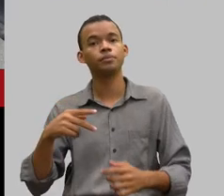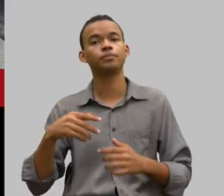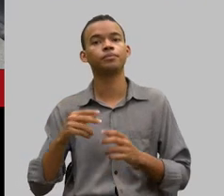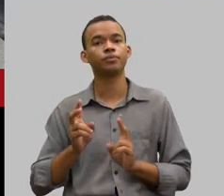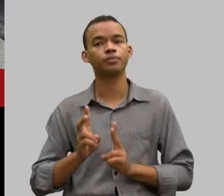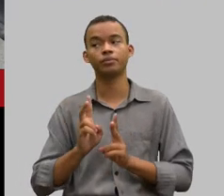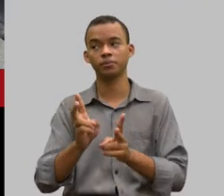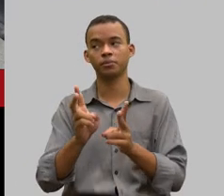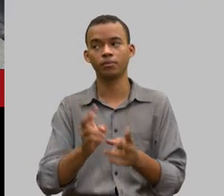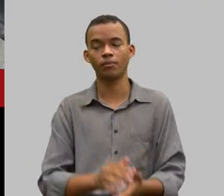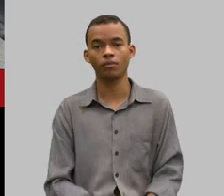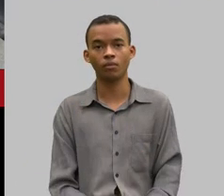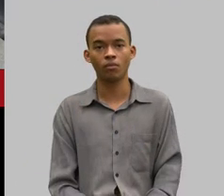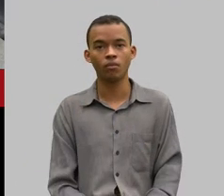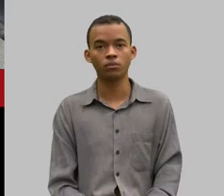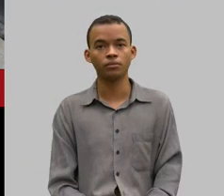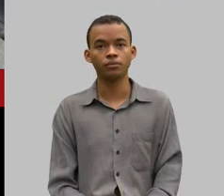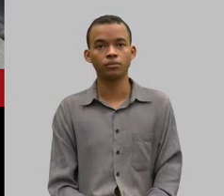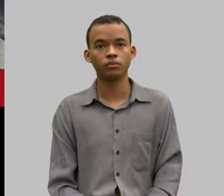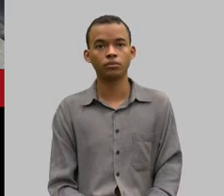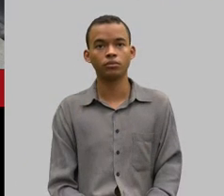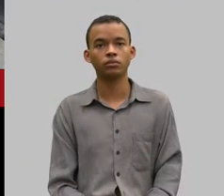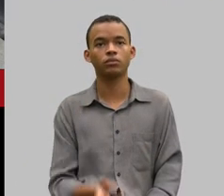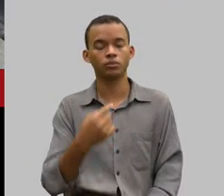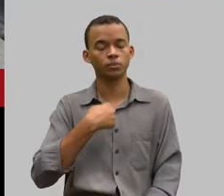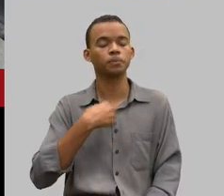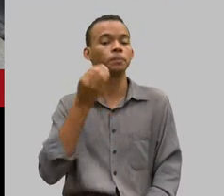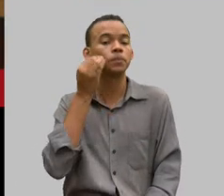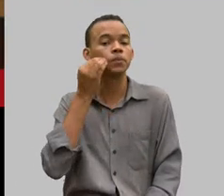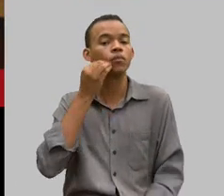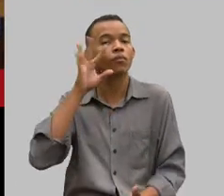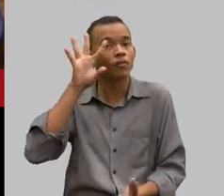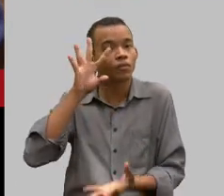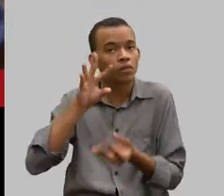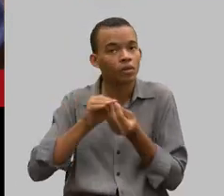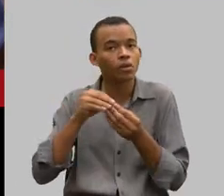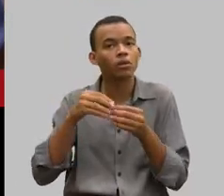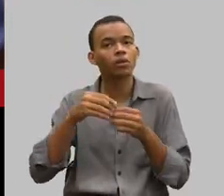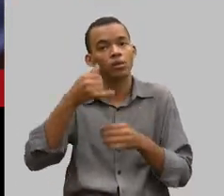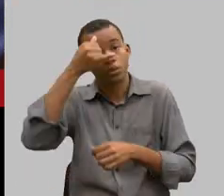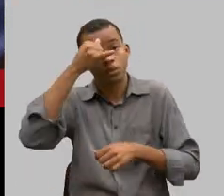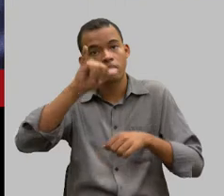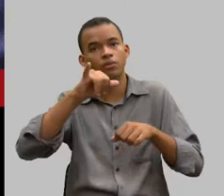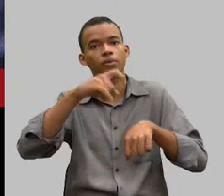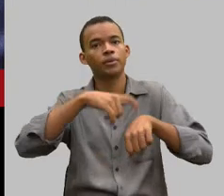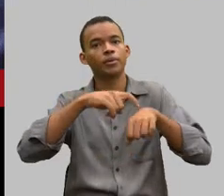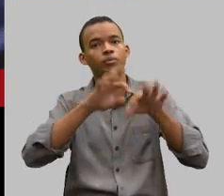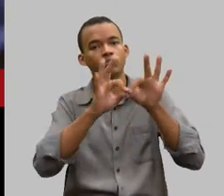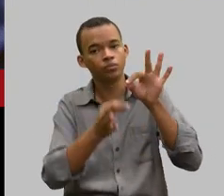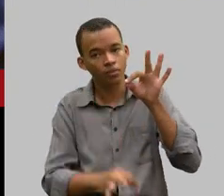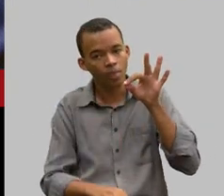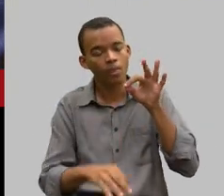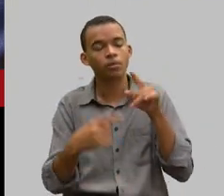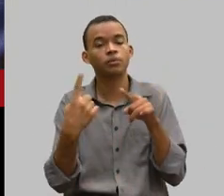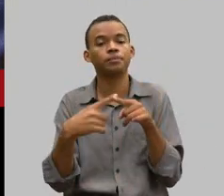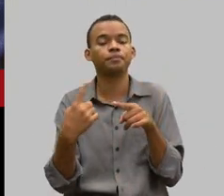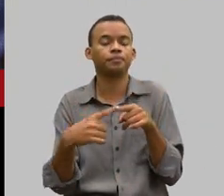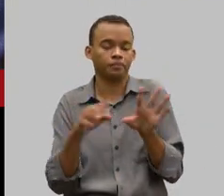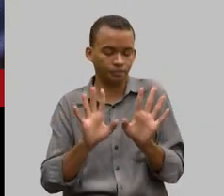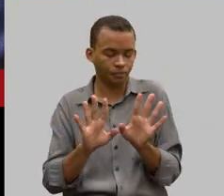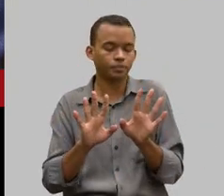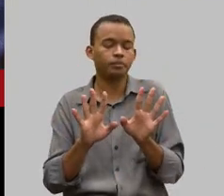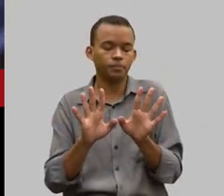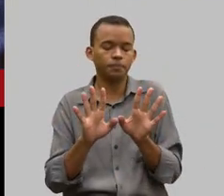eh vou tentar ser bem objetivo para não tomar muito tempo mas dentre as atribuições que foram